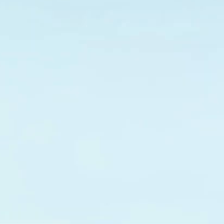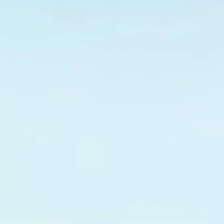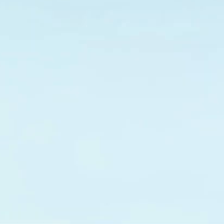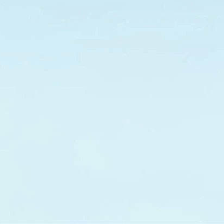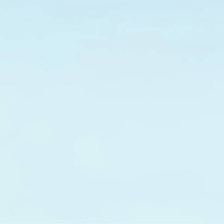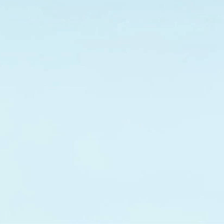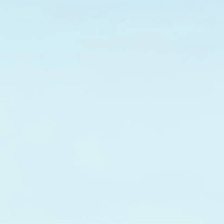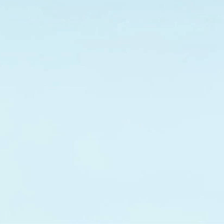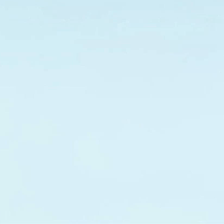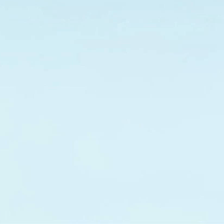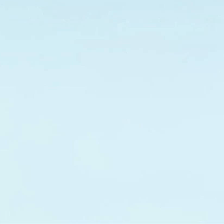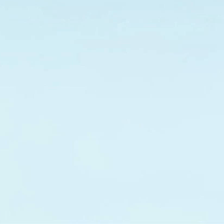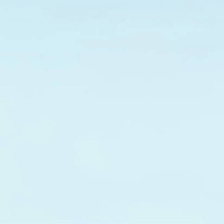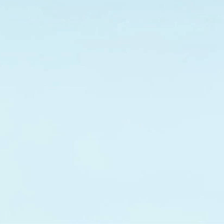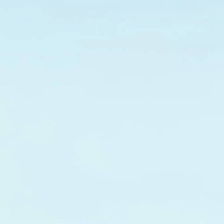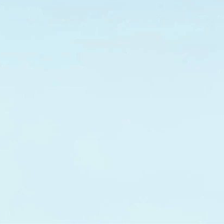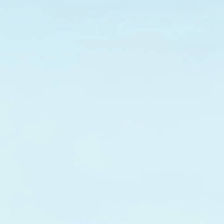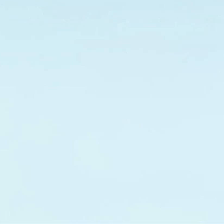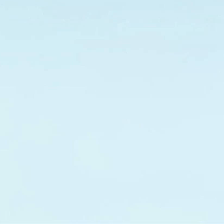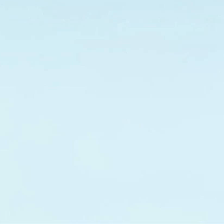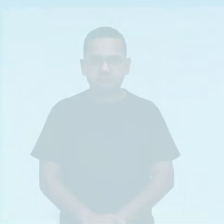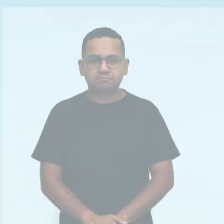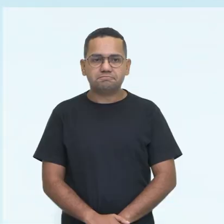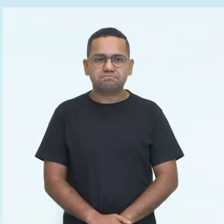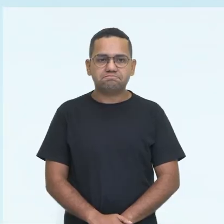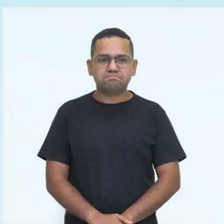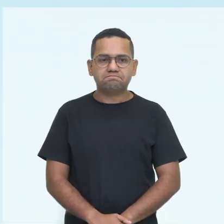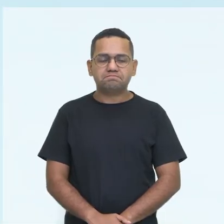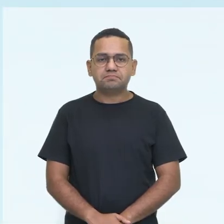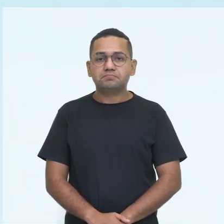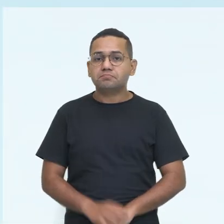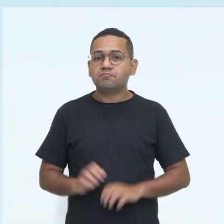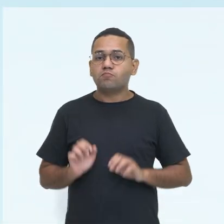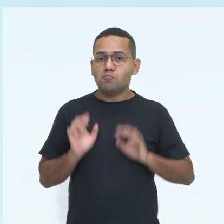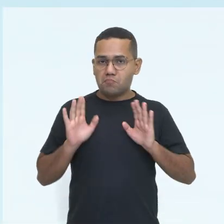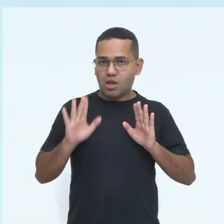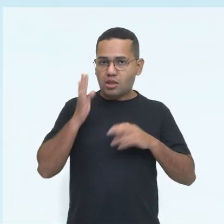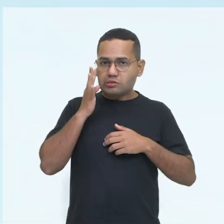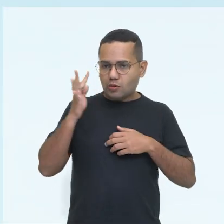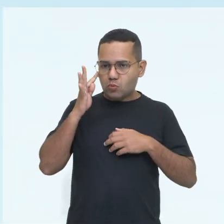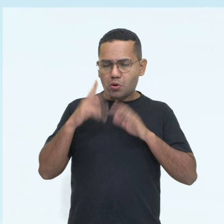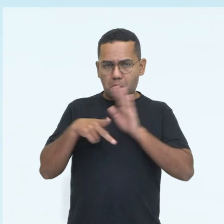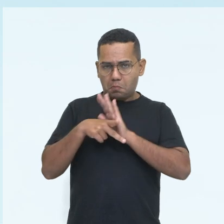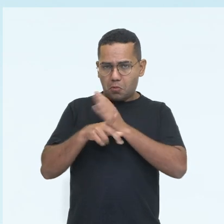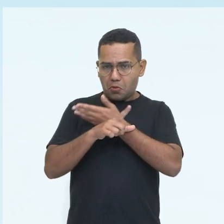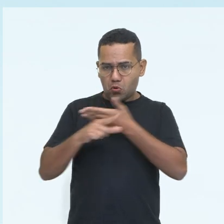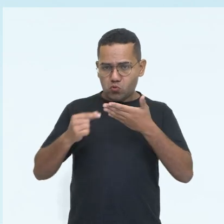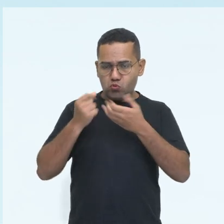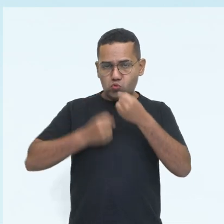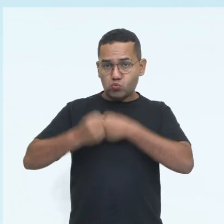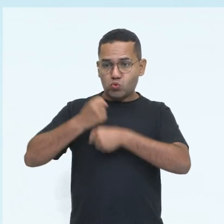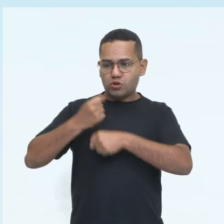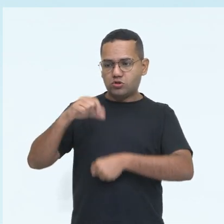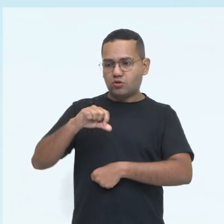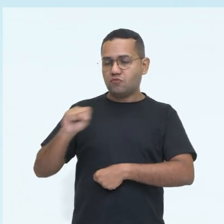98, está falando isso daí para a gente, tá? Então, nós ainda falamos nesses três tipos de poder, mas,